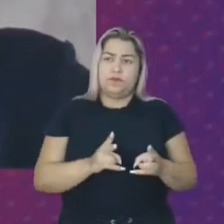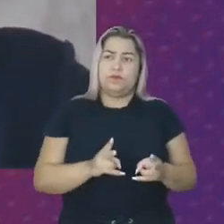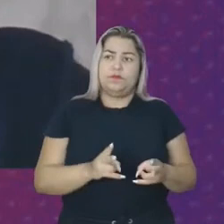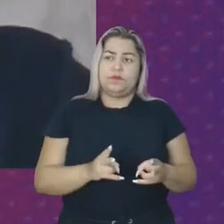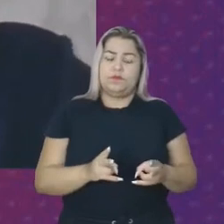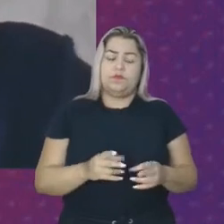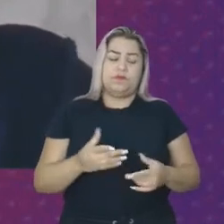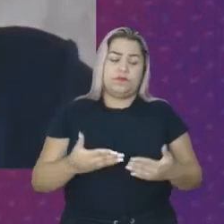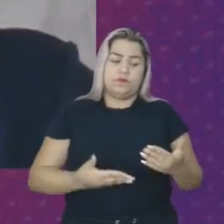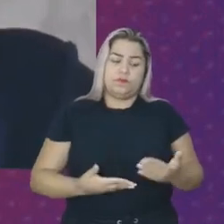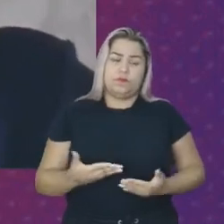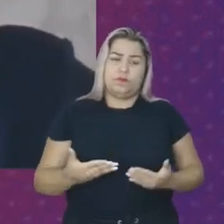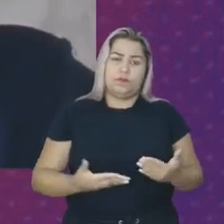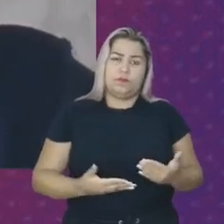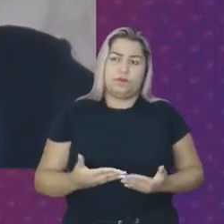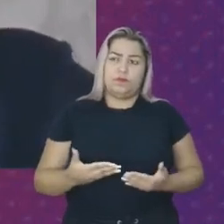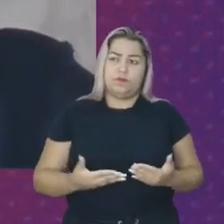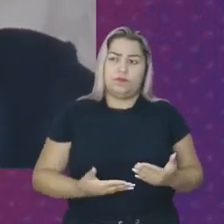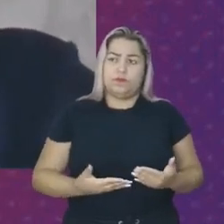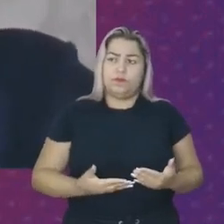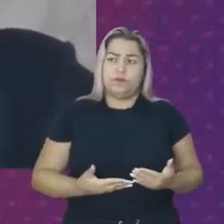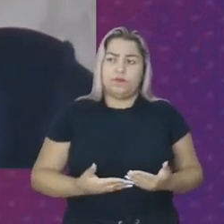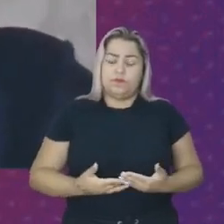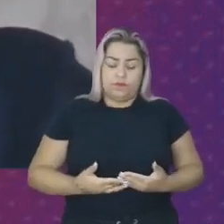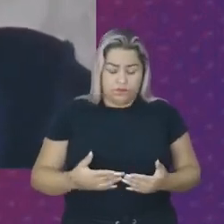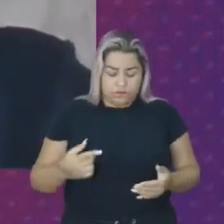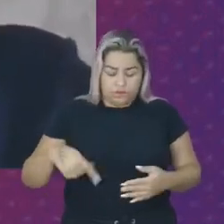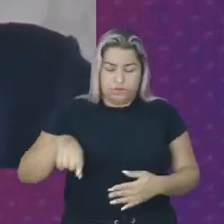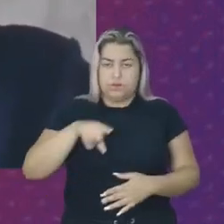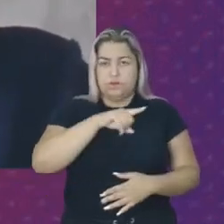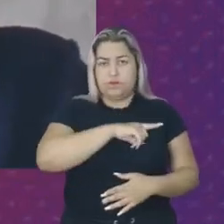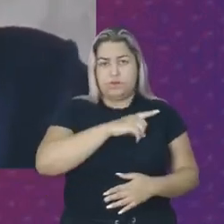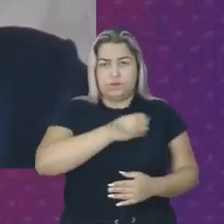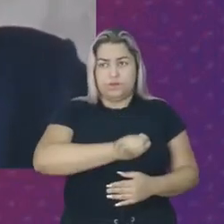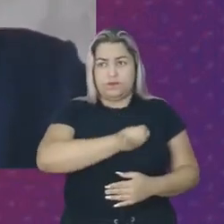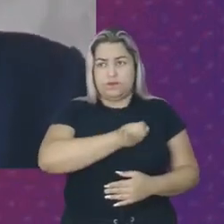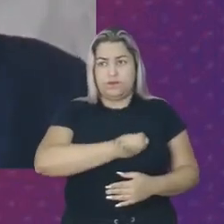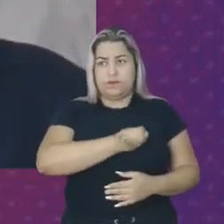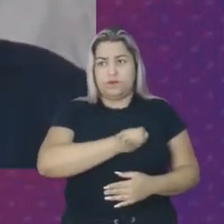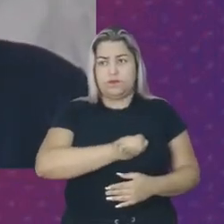desses serviços. Além disso, nós estamos